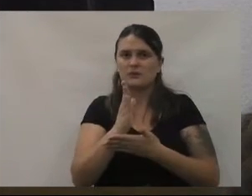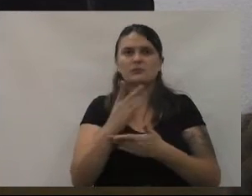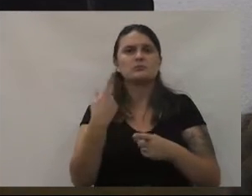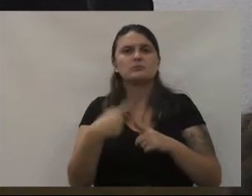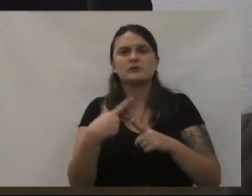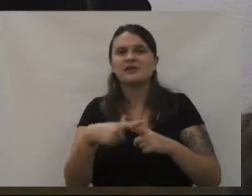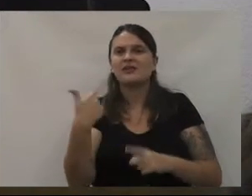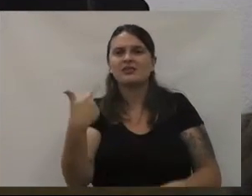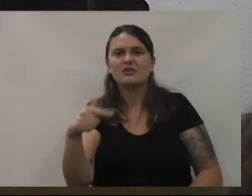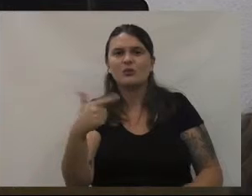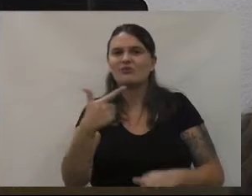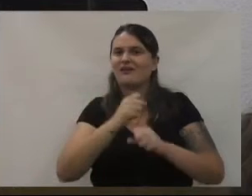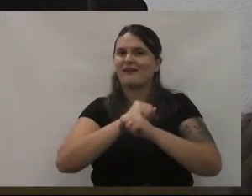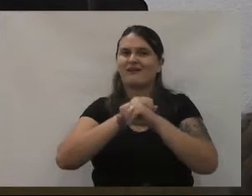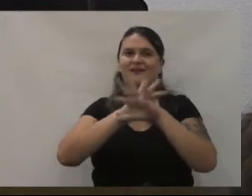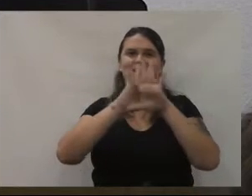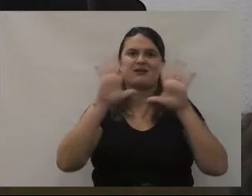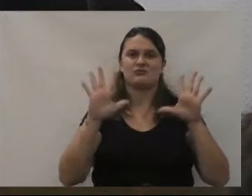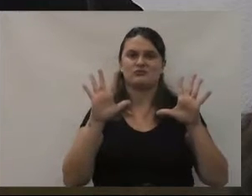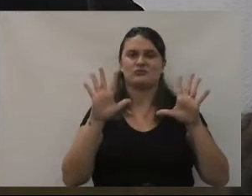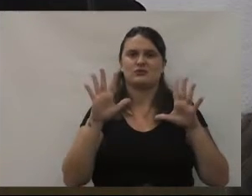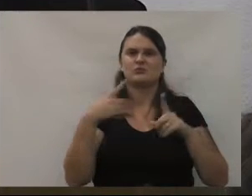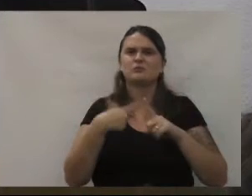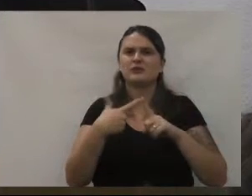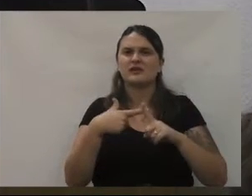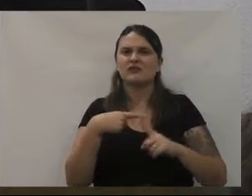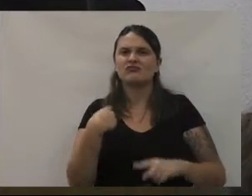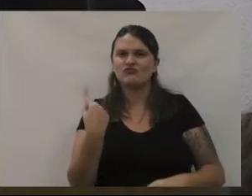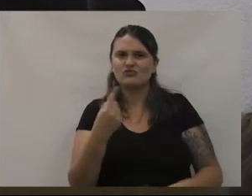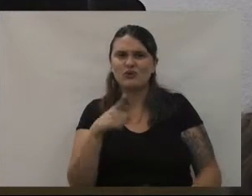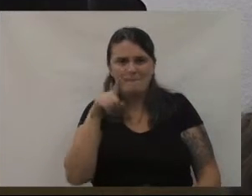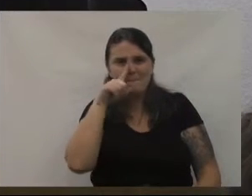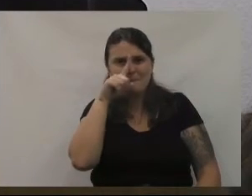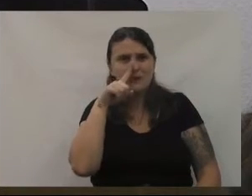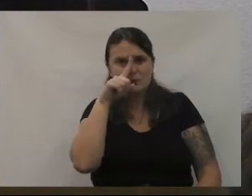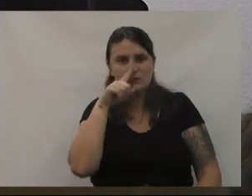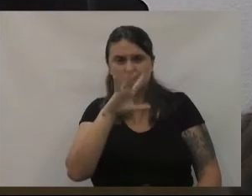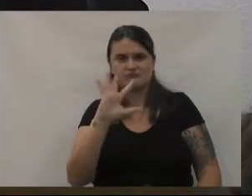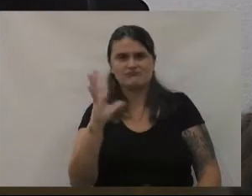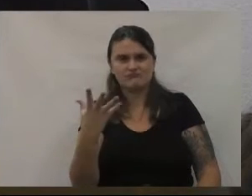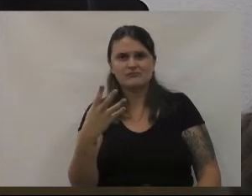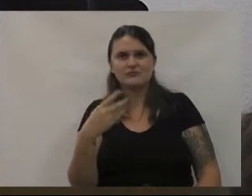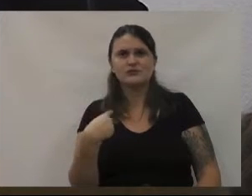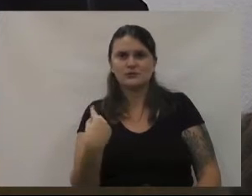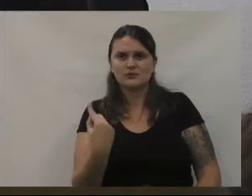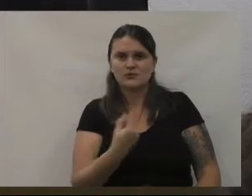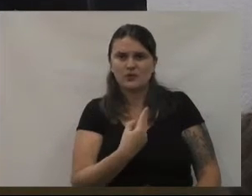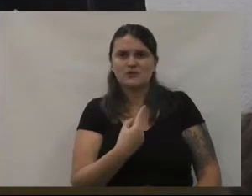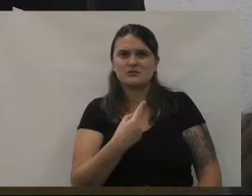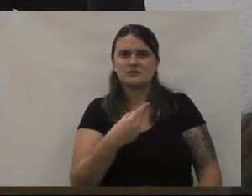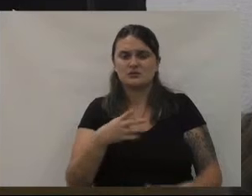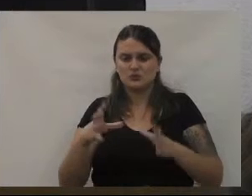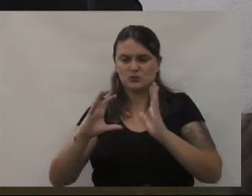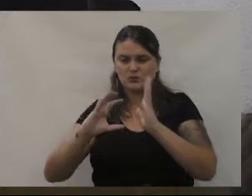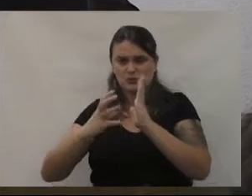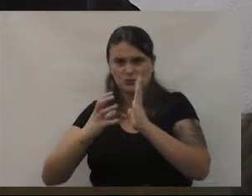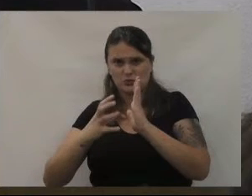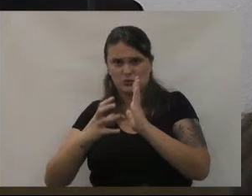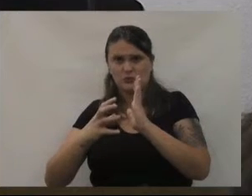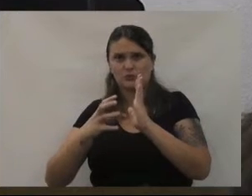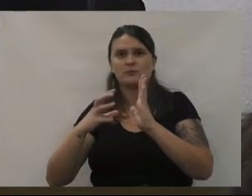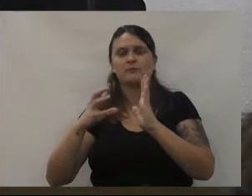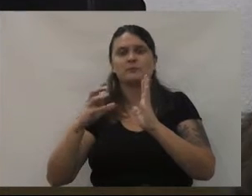Porque não existe transparência. O risco que nós corremos é que o nosso parlamento é